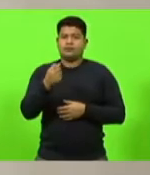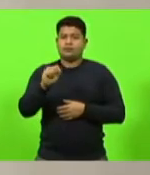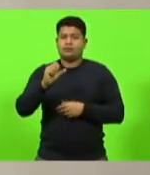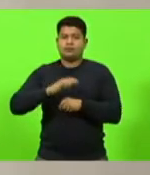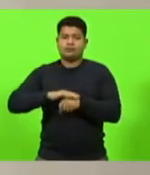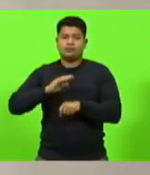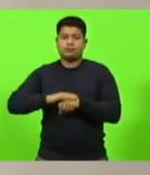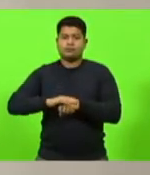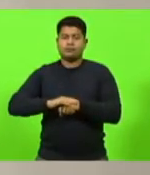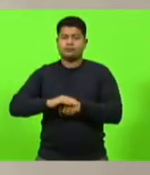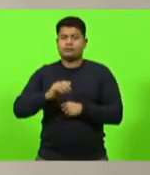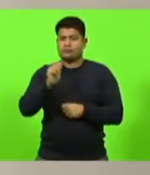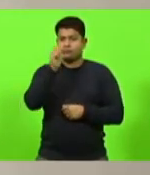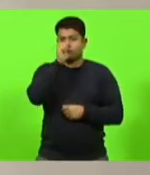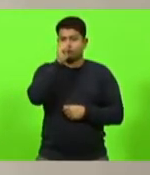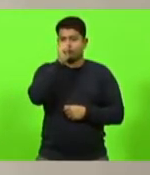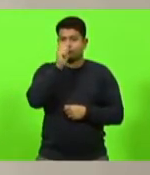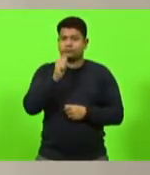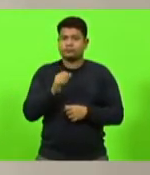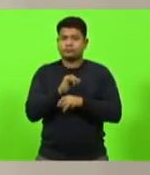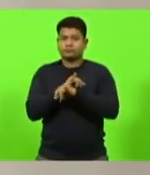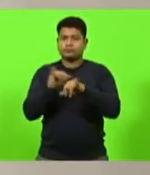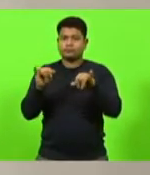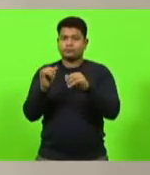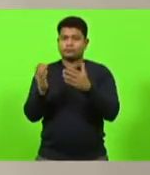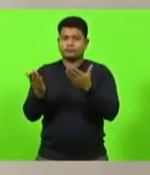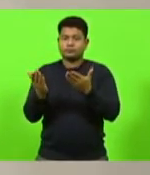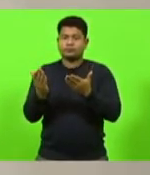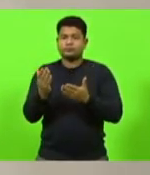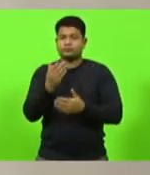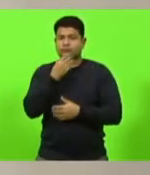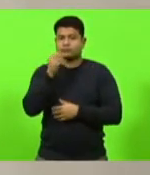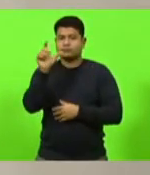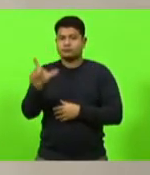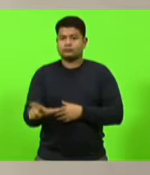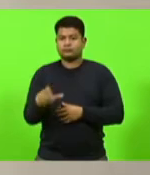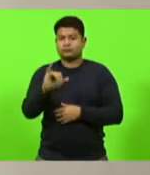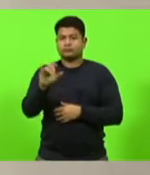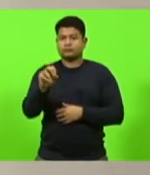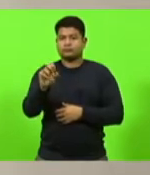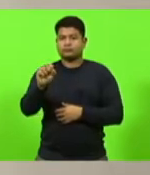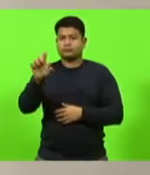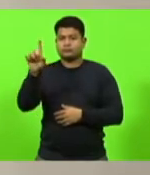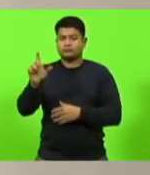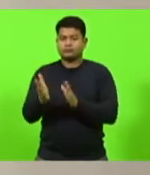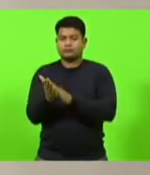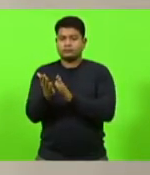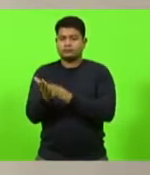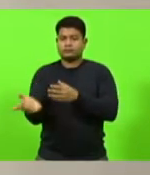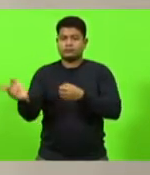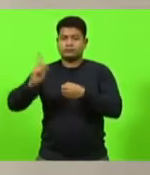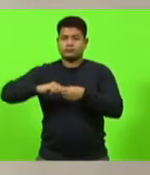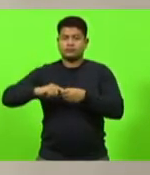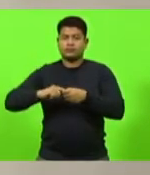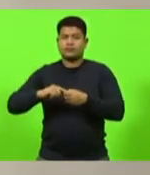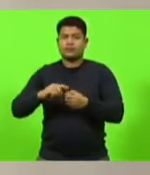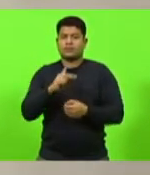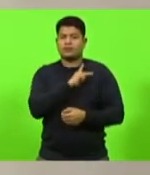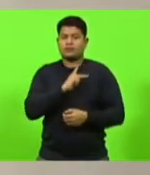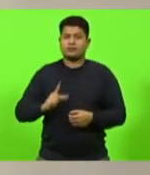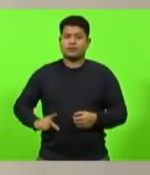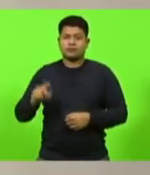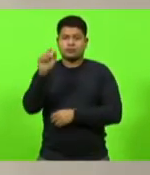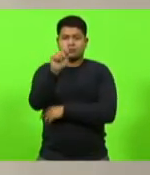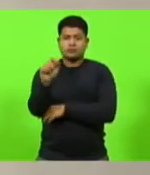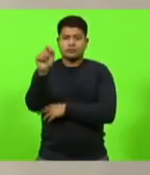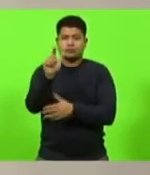autor deputado João Amin, manifestando ao senhor José Roberto de Champs aplauso pela sua recondução ao cargo de presidente da Associação dos Jornais do Interior